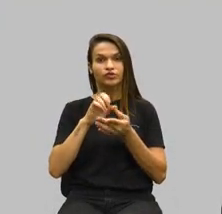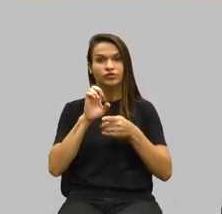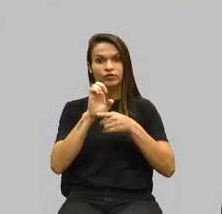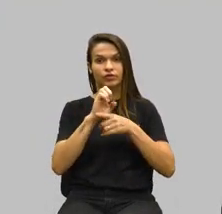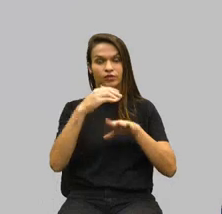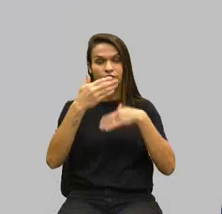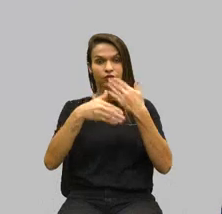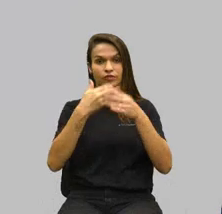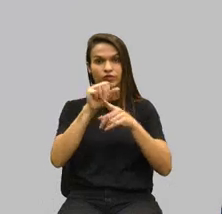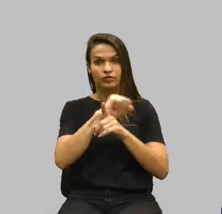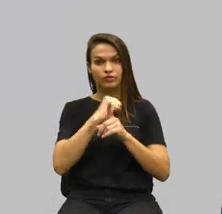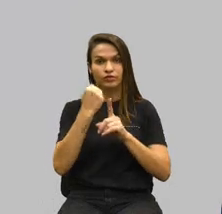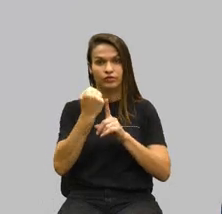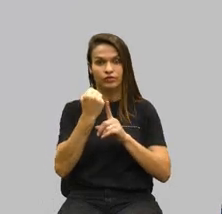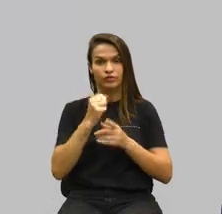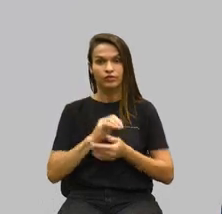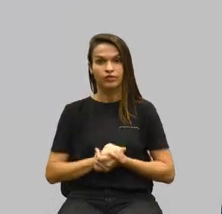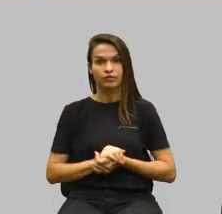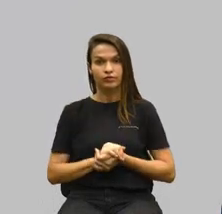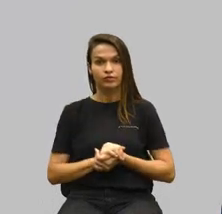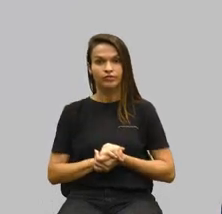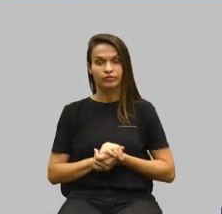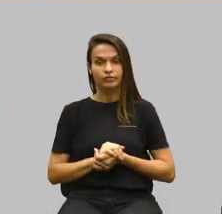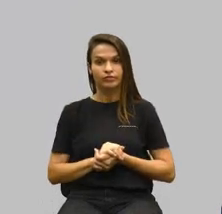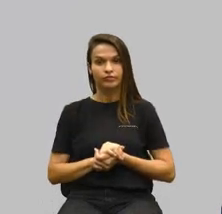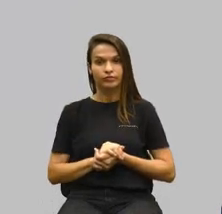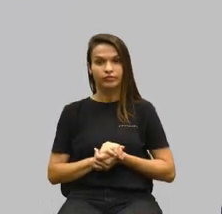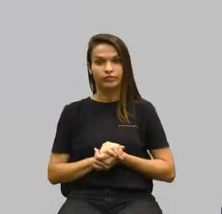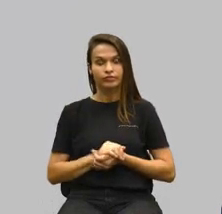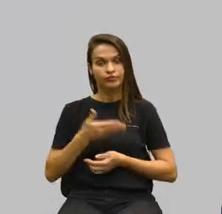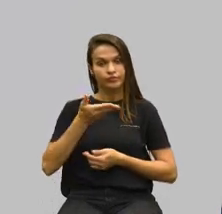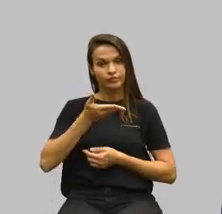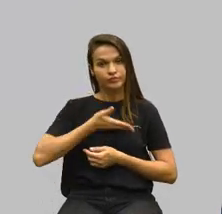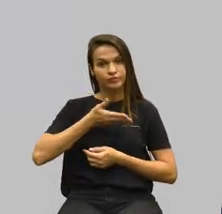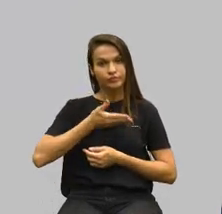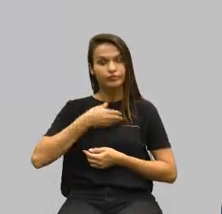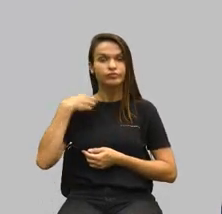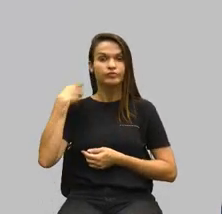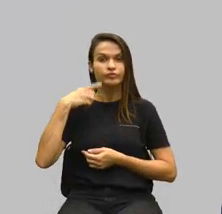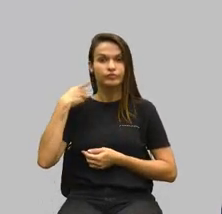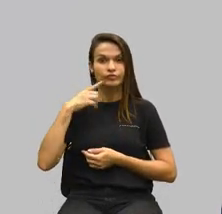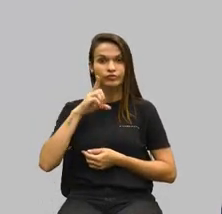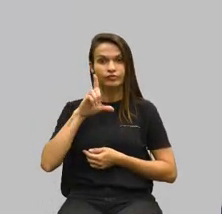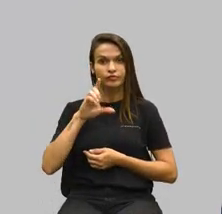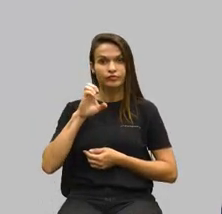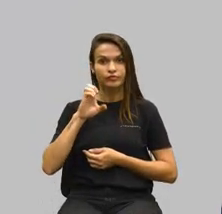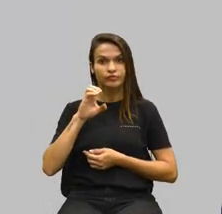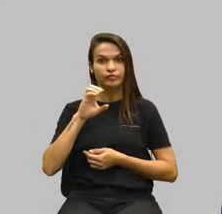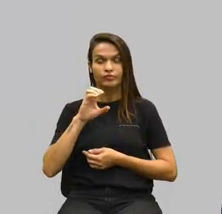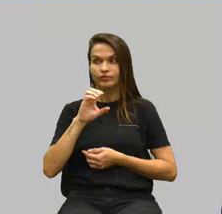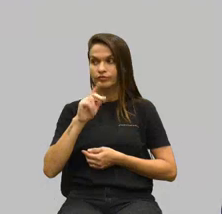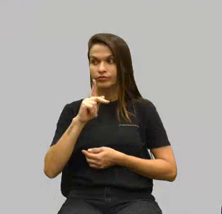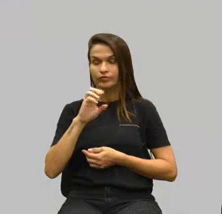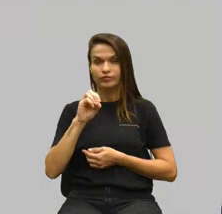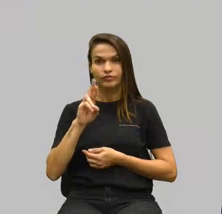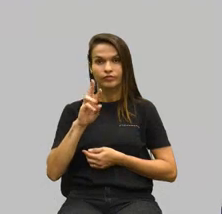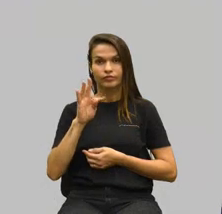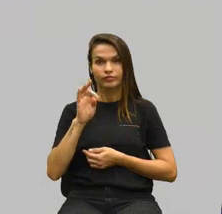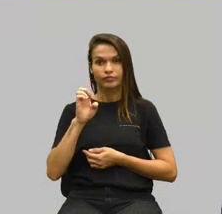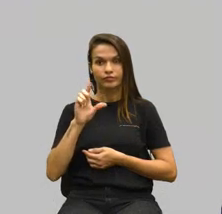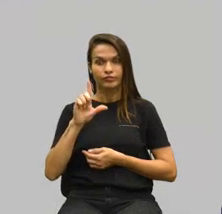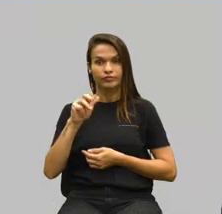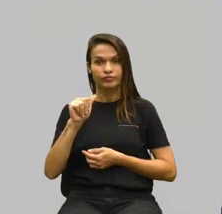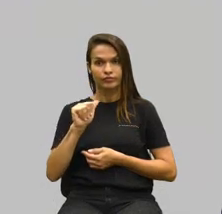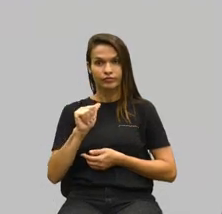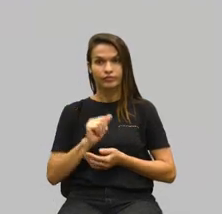Desenvolvimento Social Nossa colega deputada le Portela